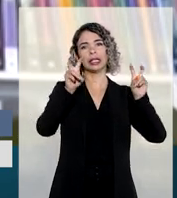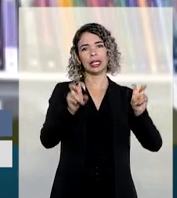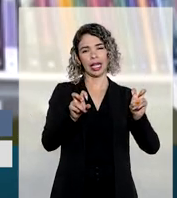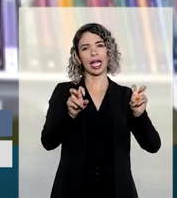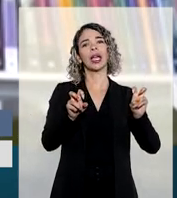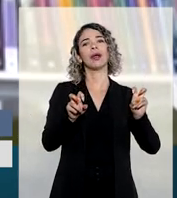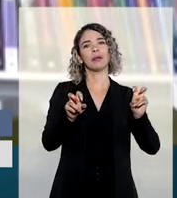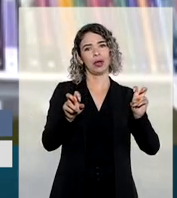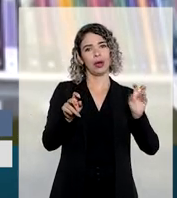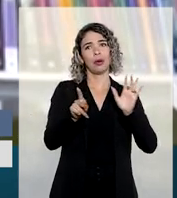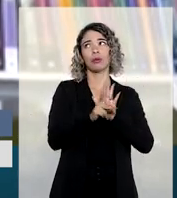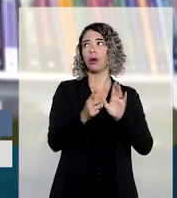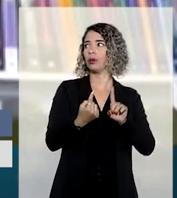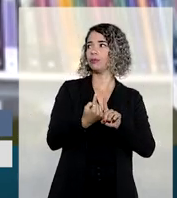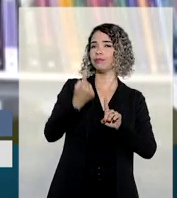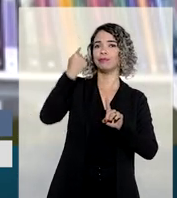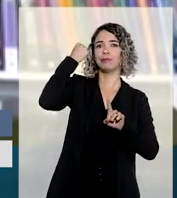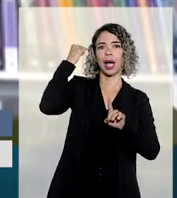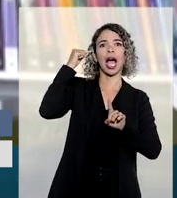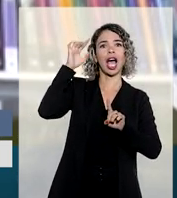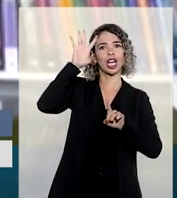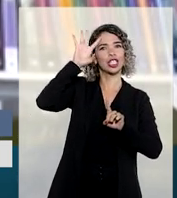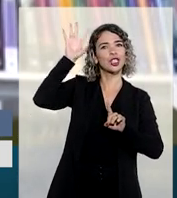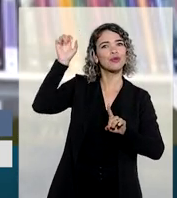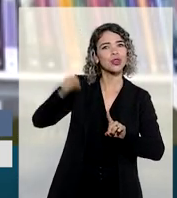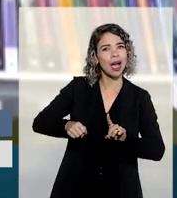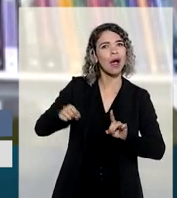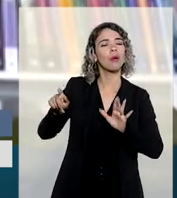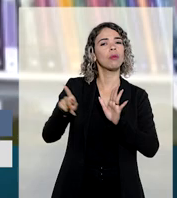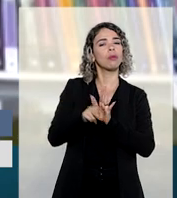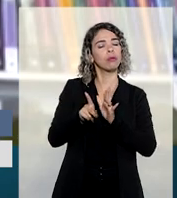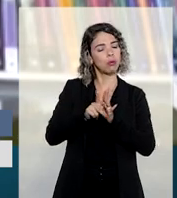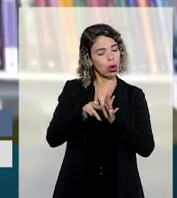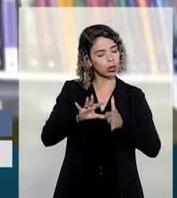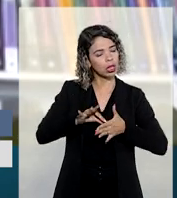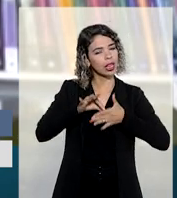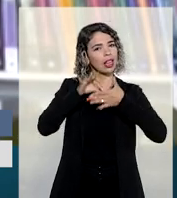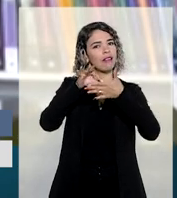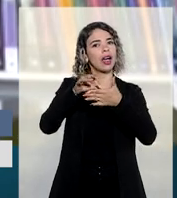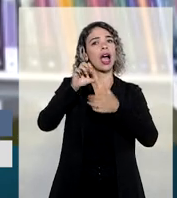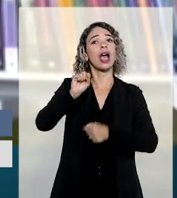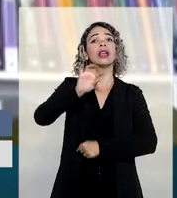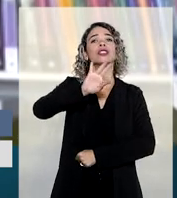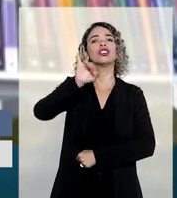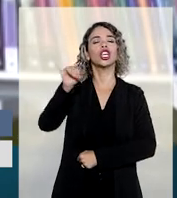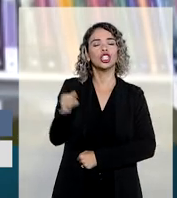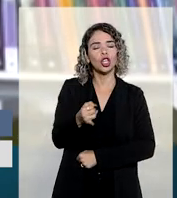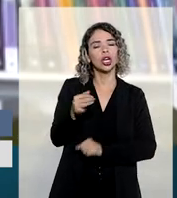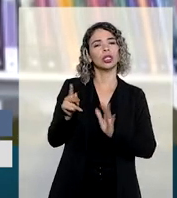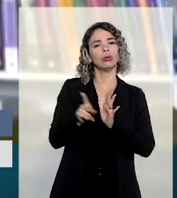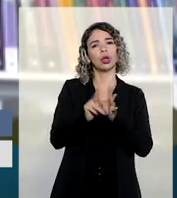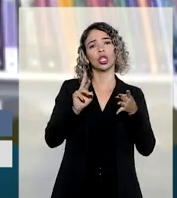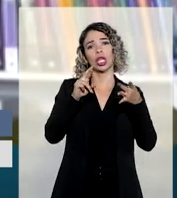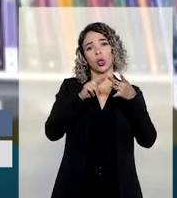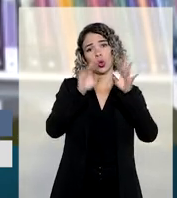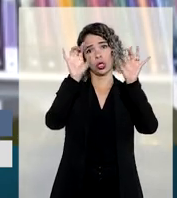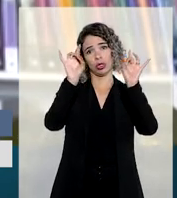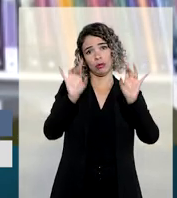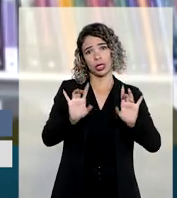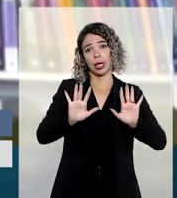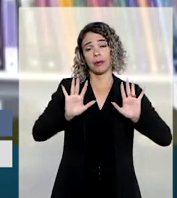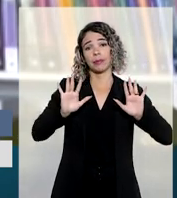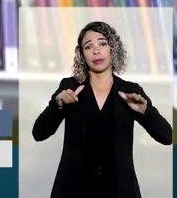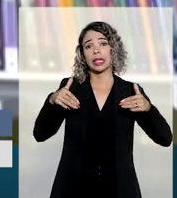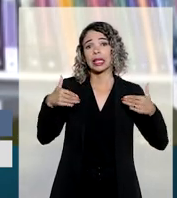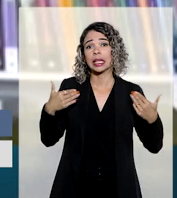matérias no tribunal de origem, no acórdão recorrido, para que elas possam ser levadas para o STJ pela via do recurso